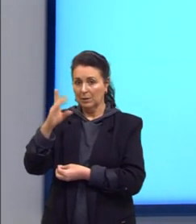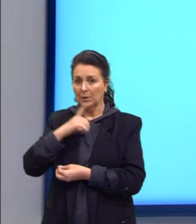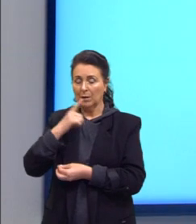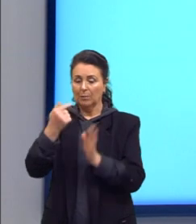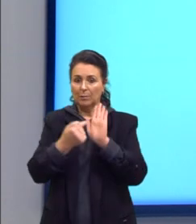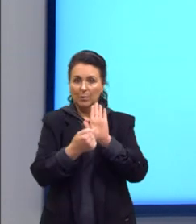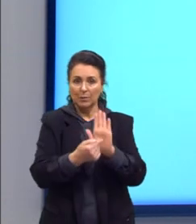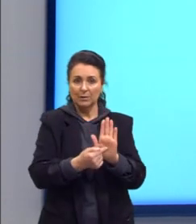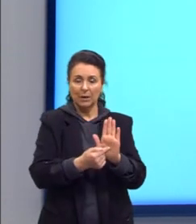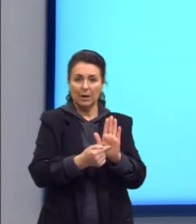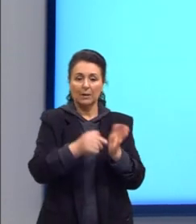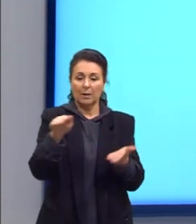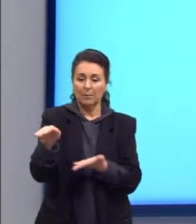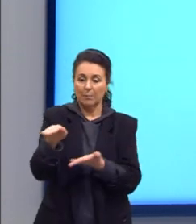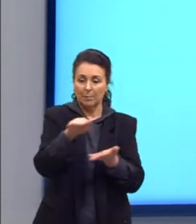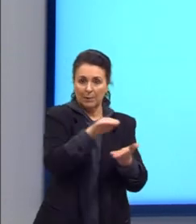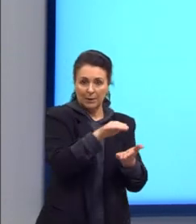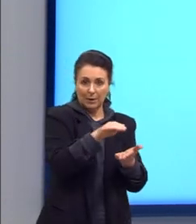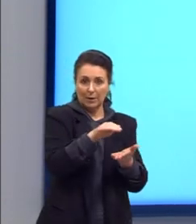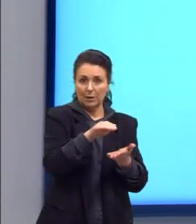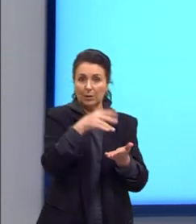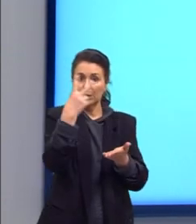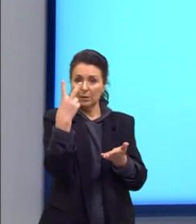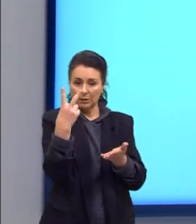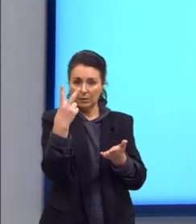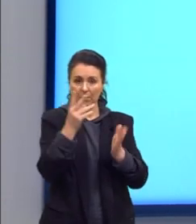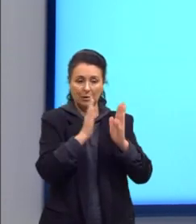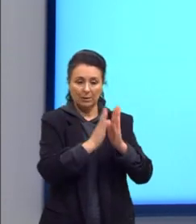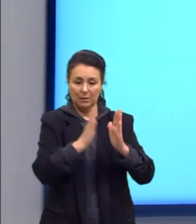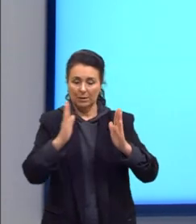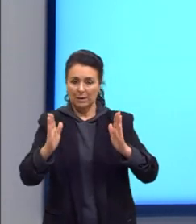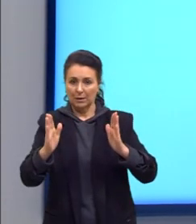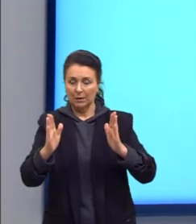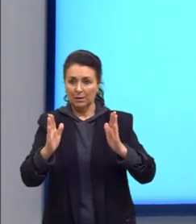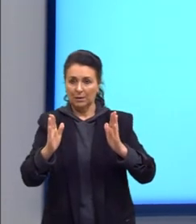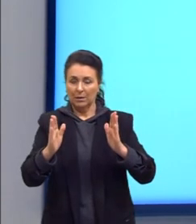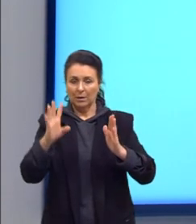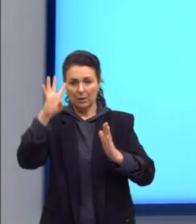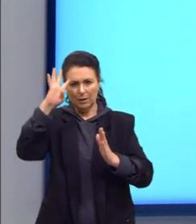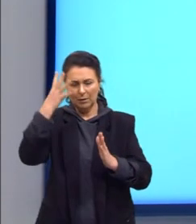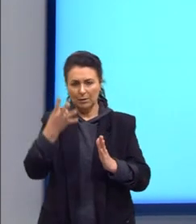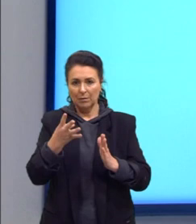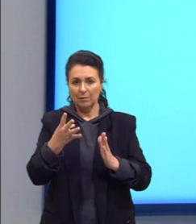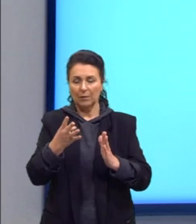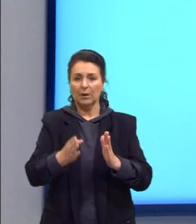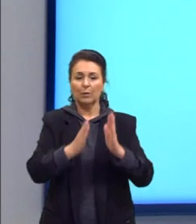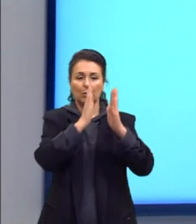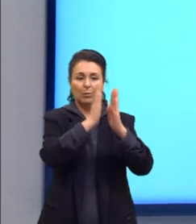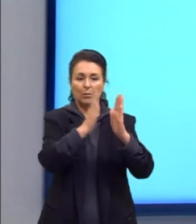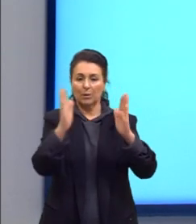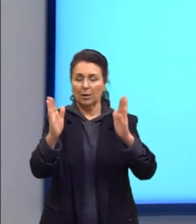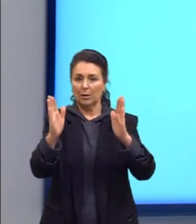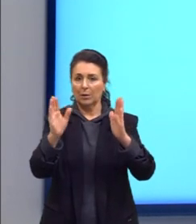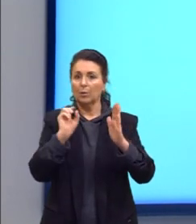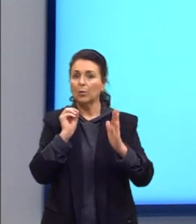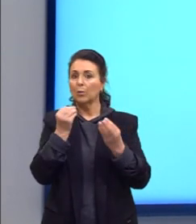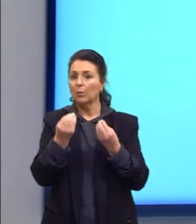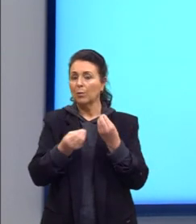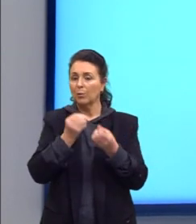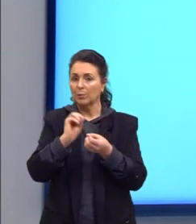a quinta em paralelo e esses dois aqui estão insere resolvendo em série então que é bem simples